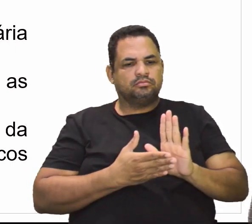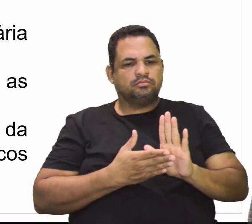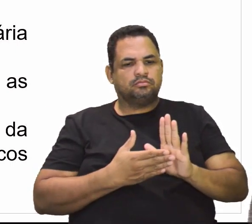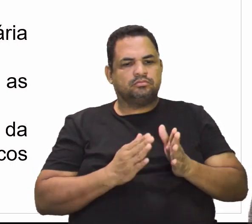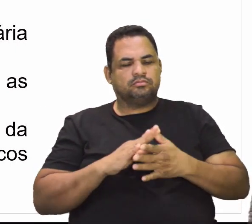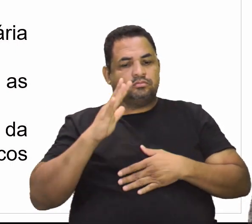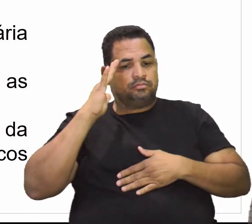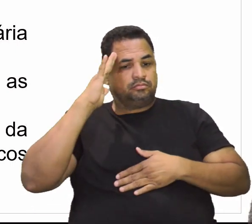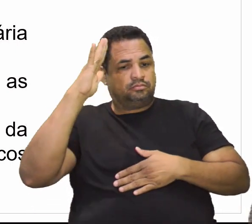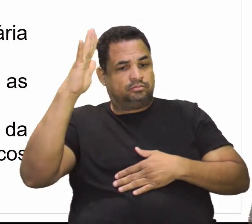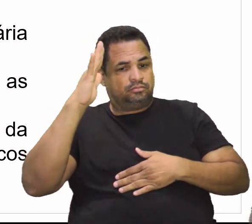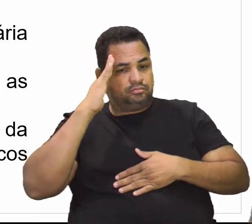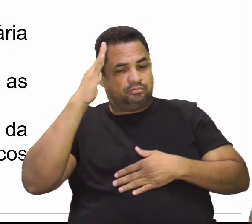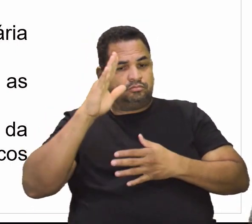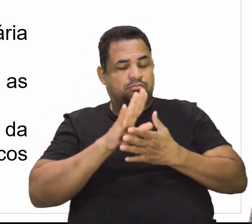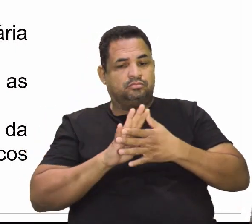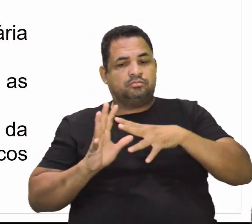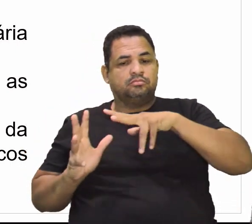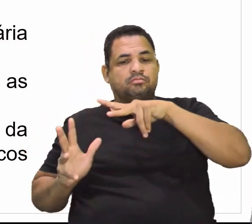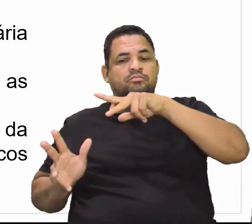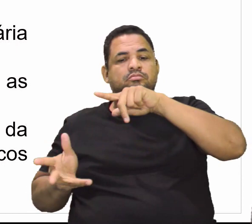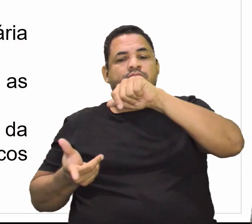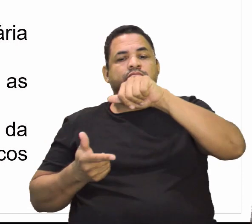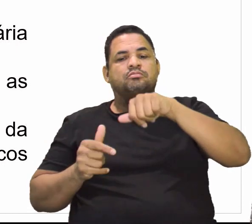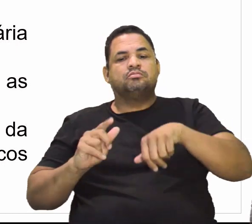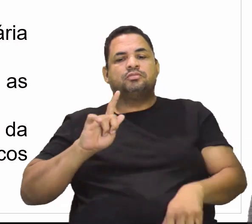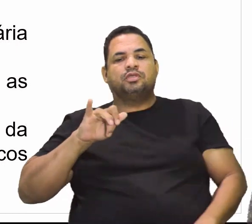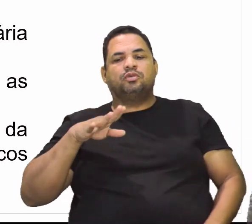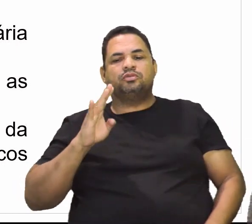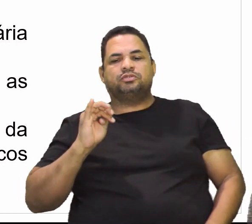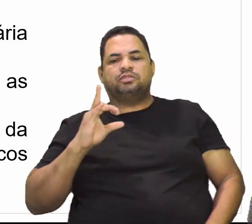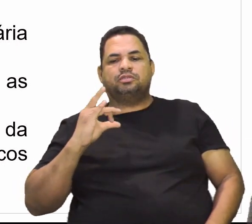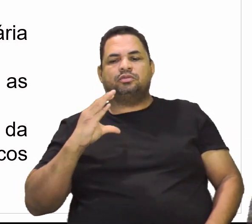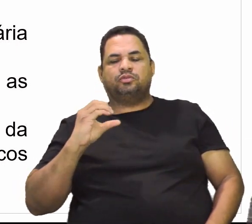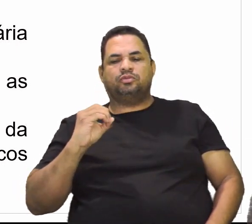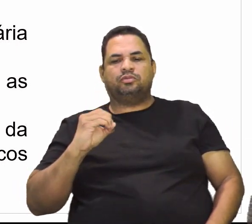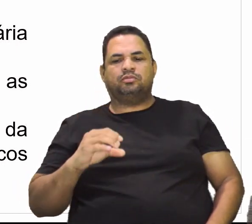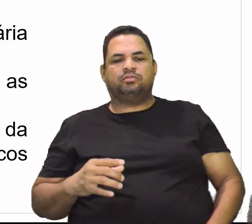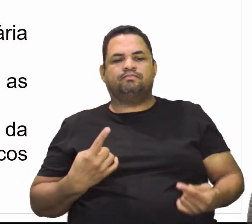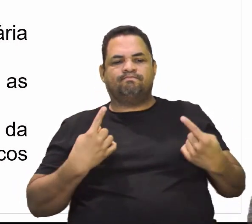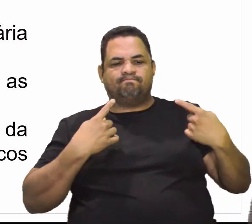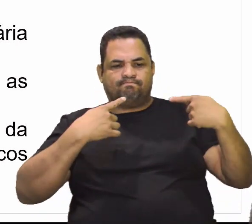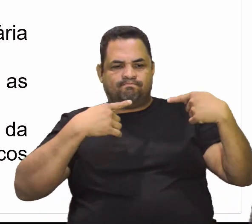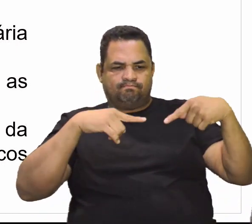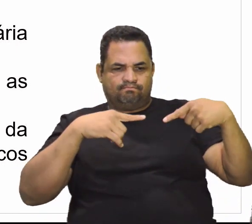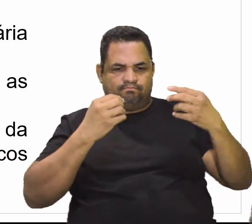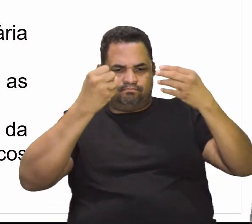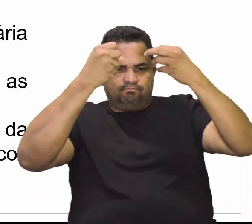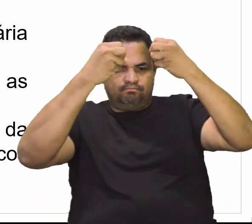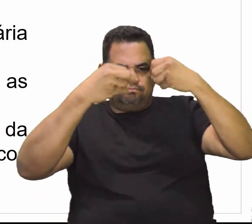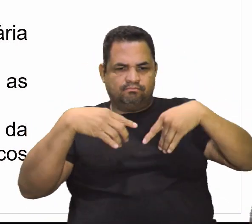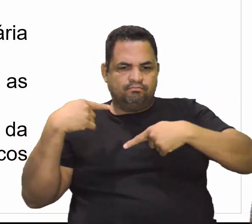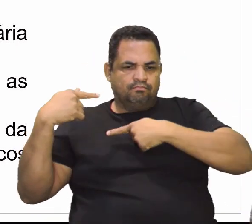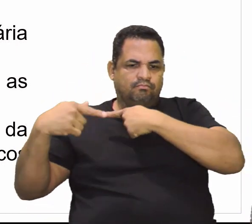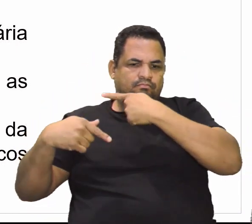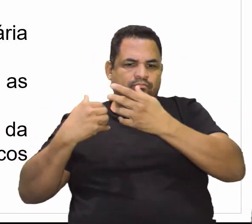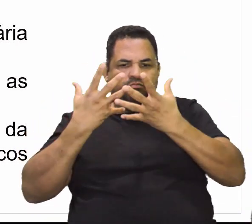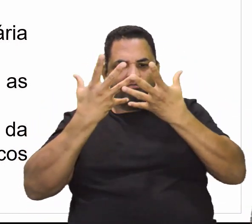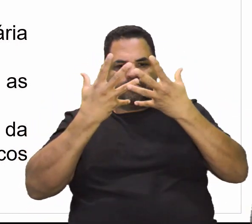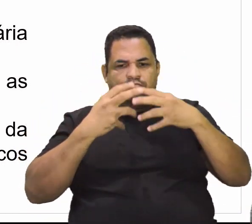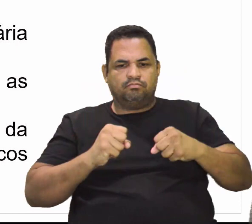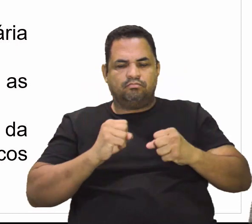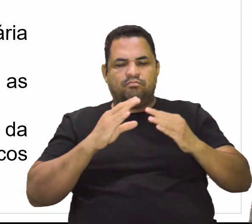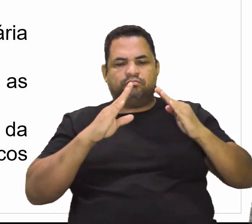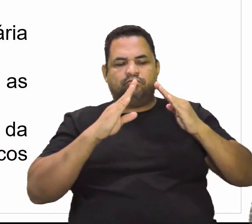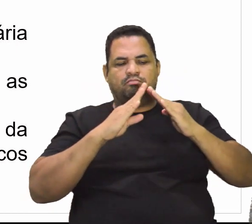comprovar a tese de um universo geocêntrico, contrária à explicação tradicional aceita pela